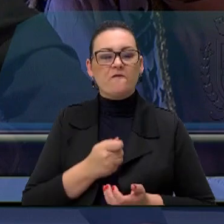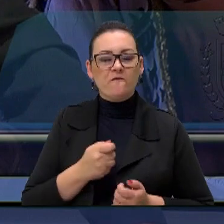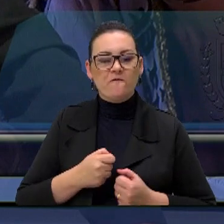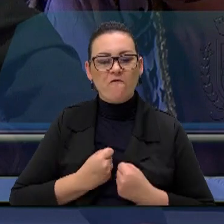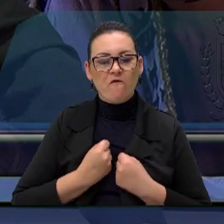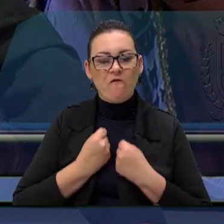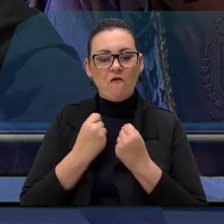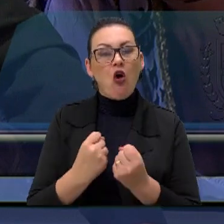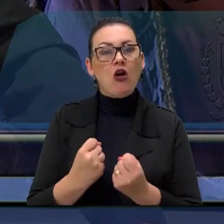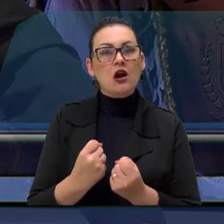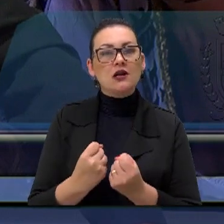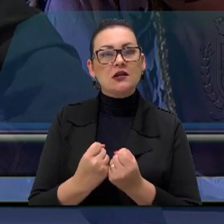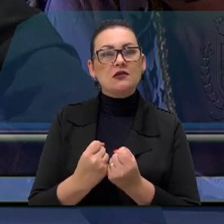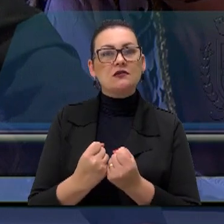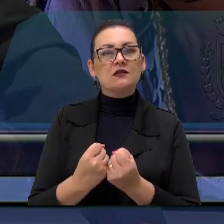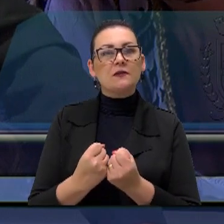força.